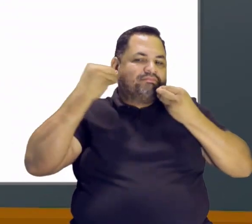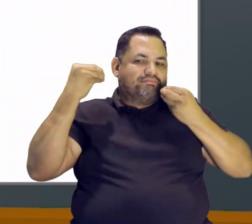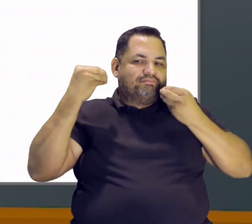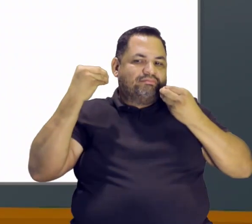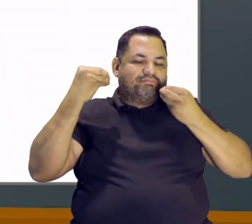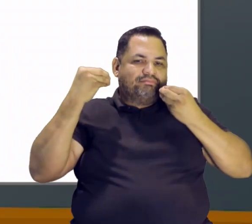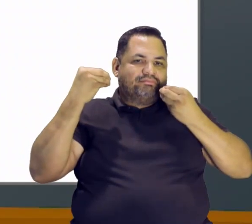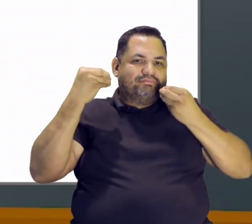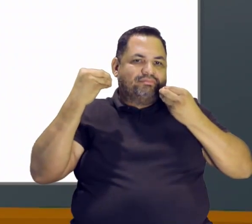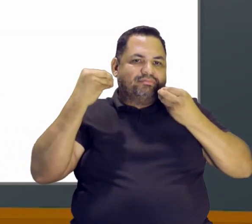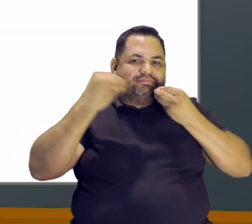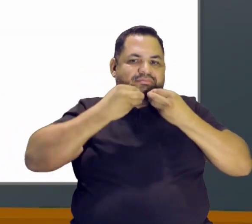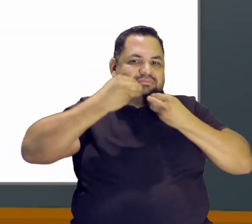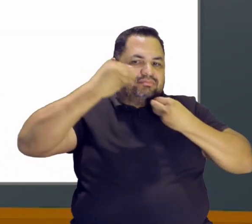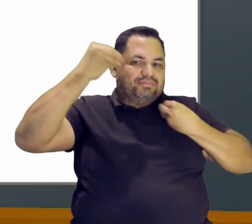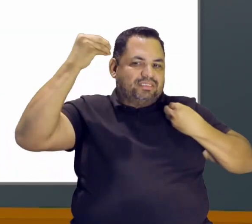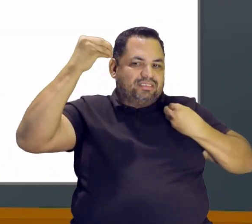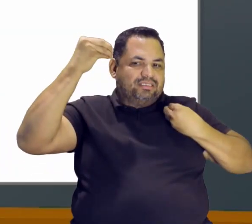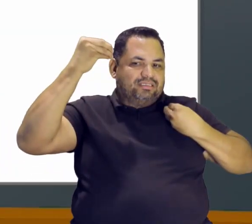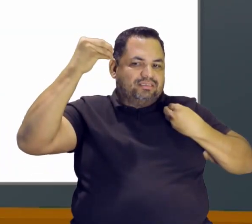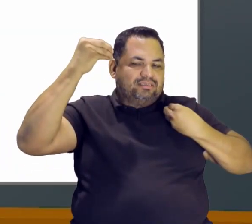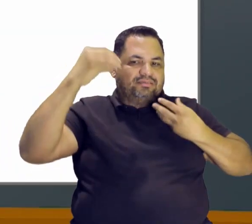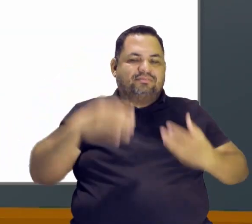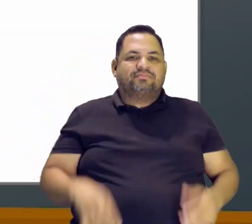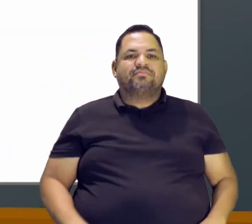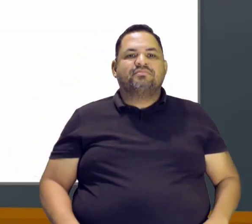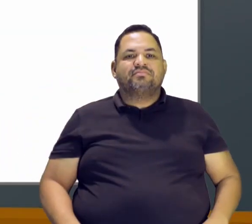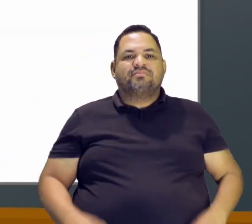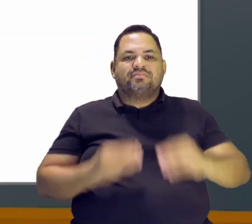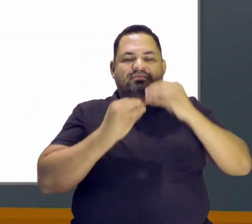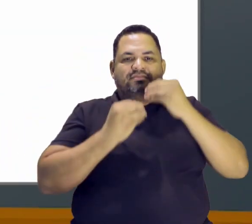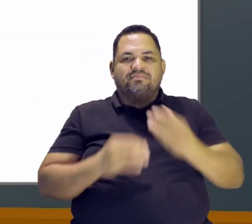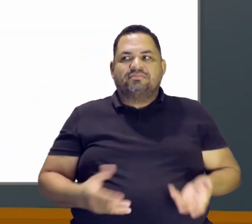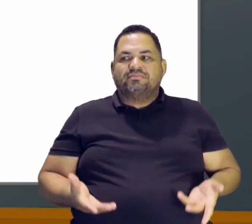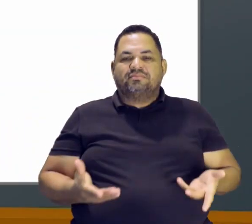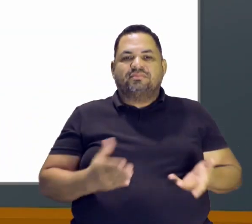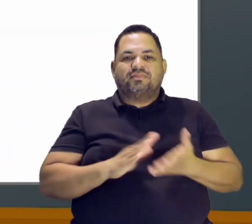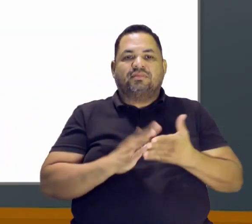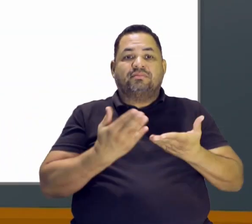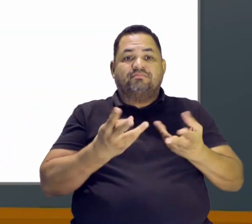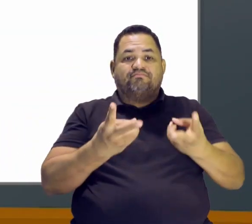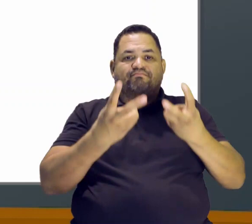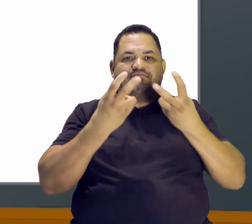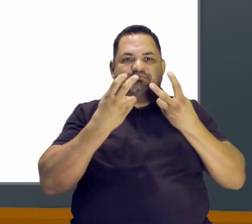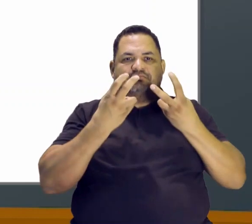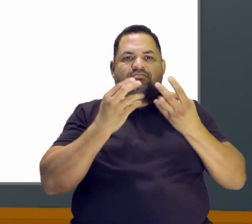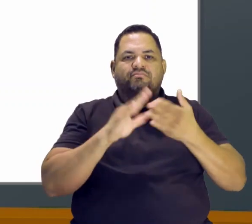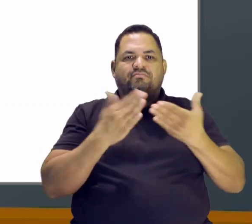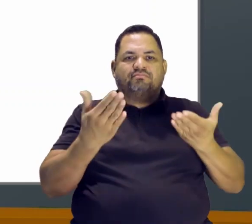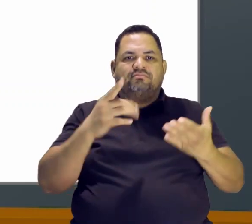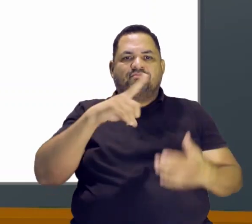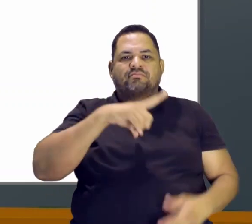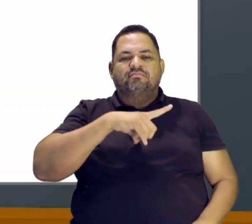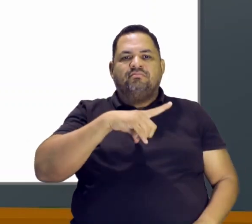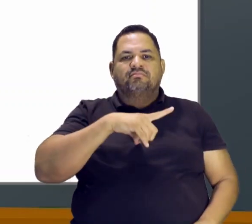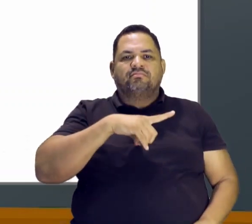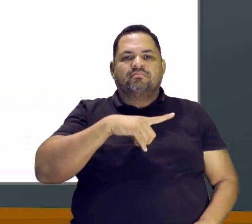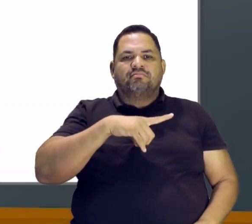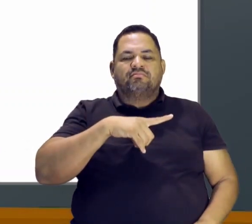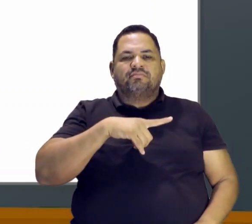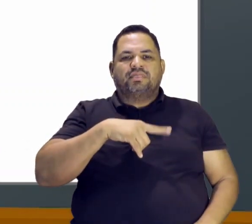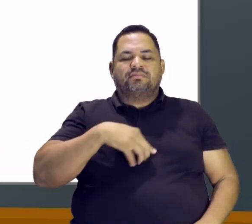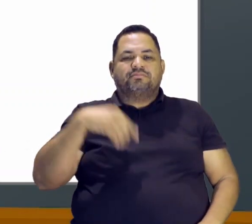nas diagonais, né? Nas transversais, e aí vocês percebam. E aí tem até algumas pesquisas